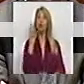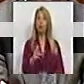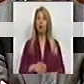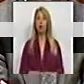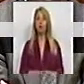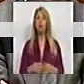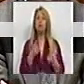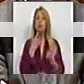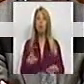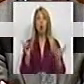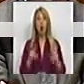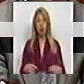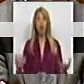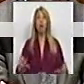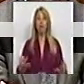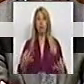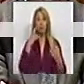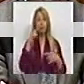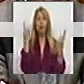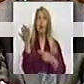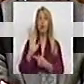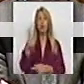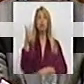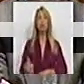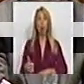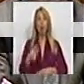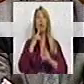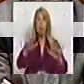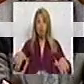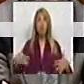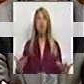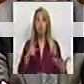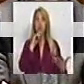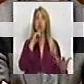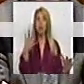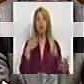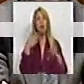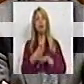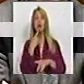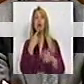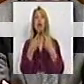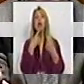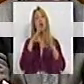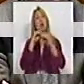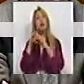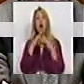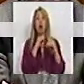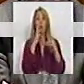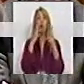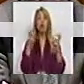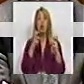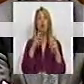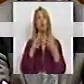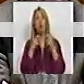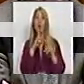E é mais uma vez um bom exemplo de como é possível, dialogando, encontrar respostas para os problemas